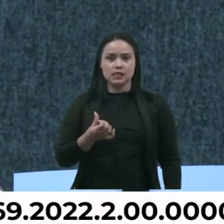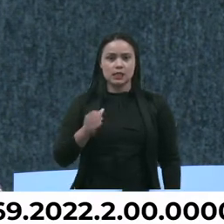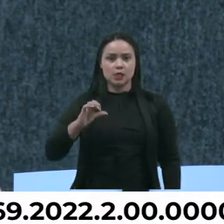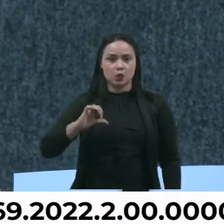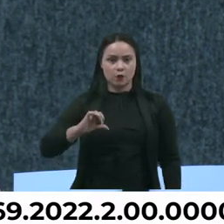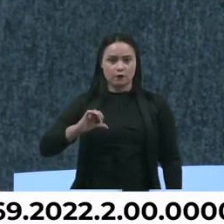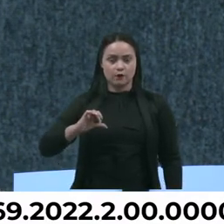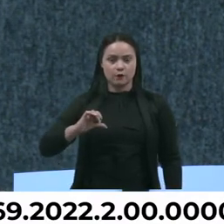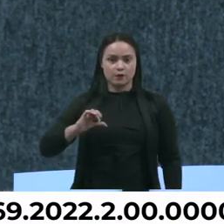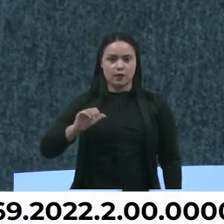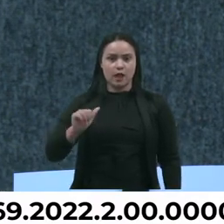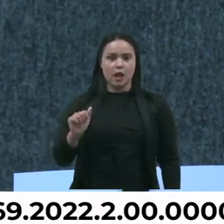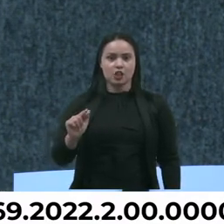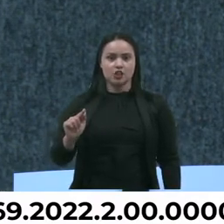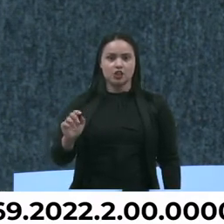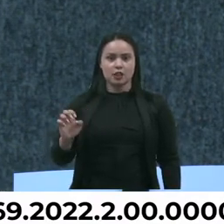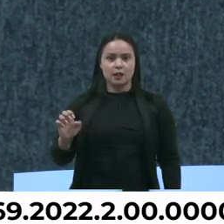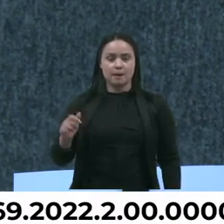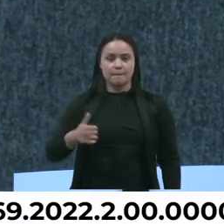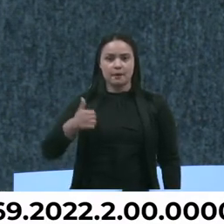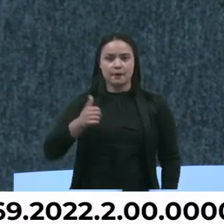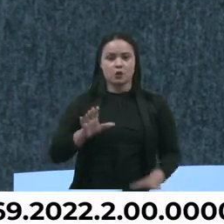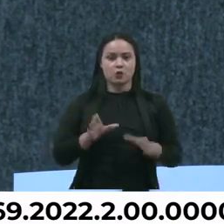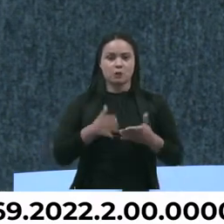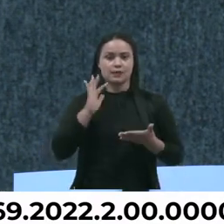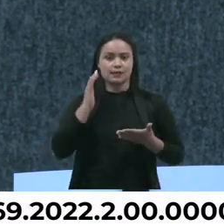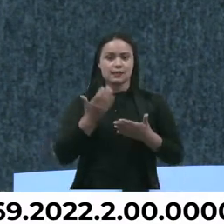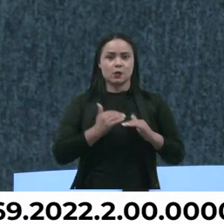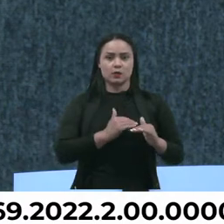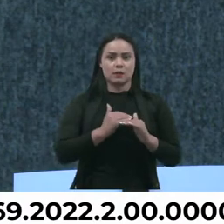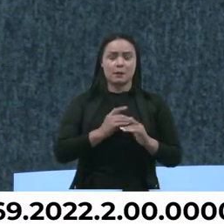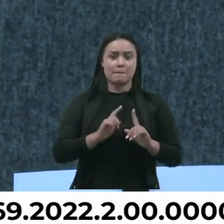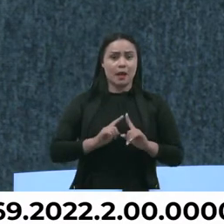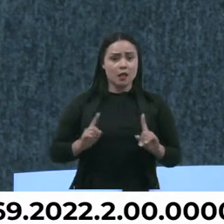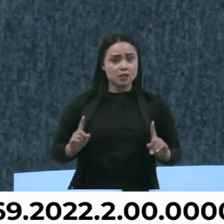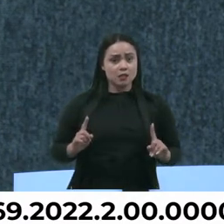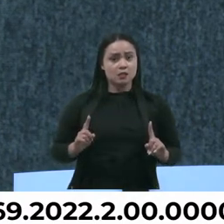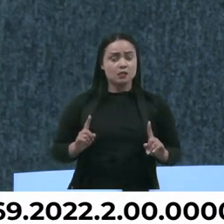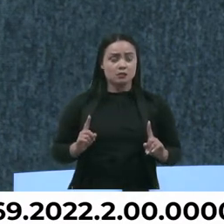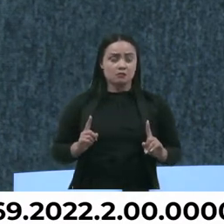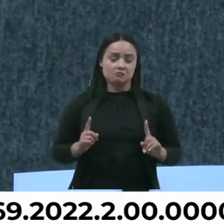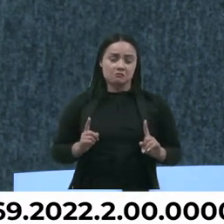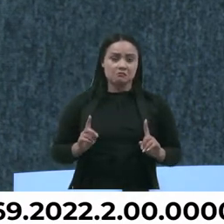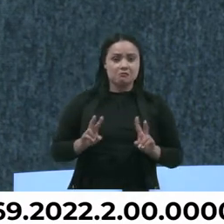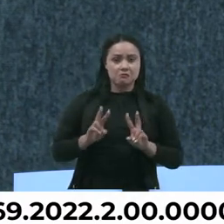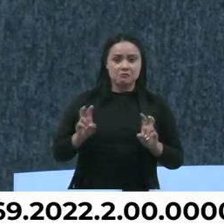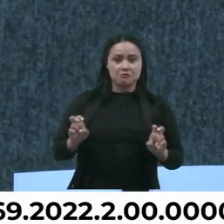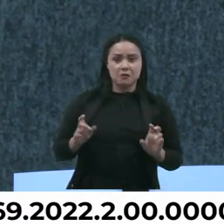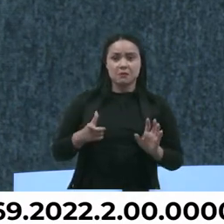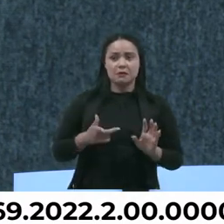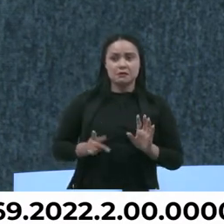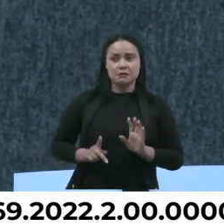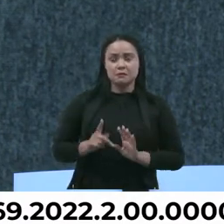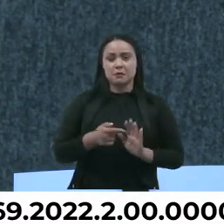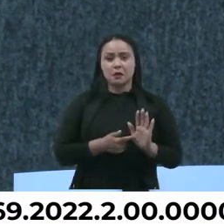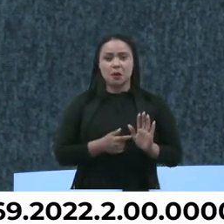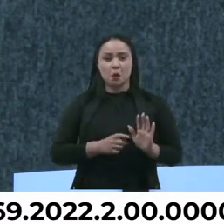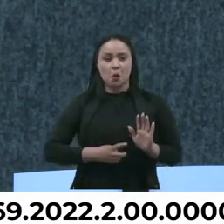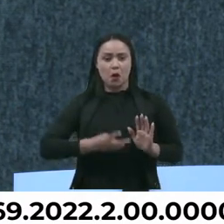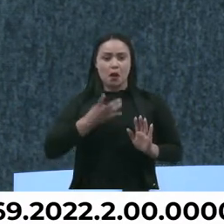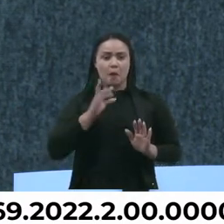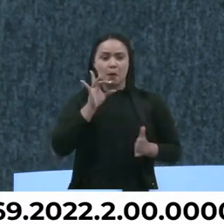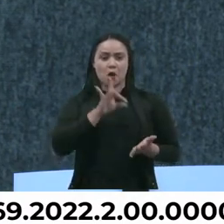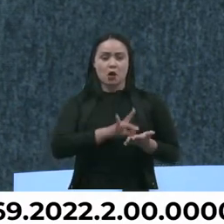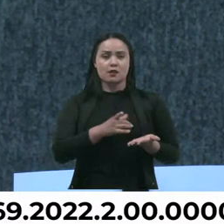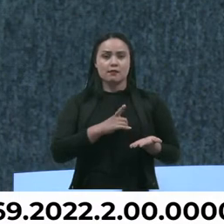37.869. AGR, primeira turma, decisão unânime. Mas, de qualquer maneira, é uma questão que sempre se coloca, ou seja, a maioria absoluta